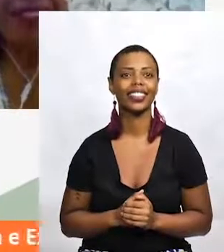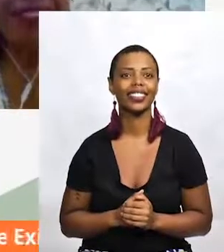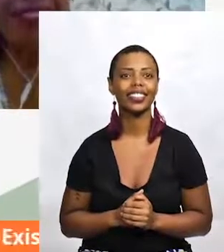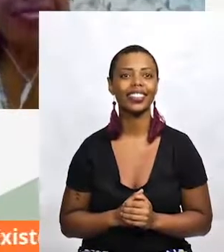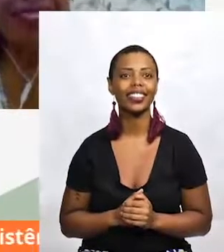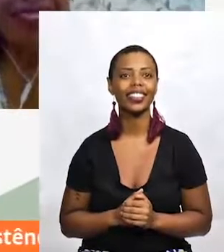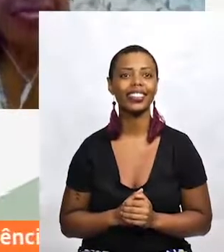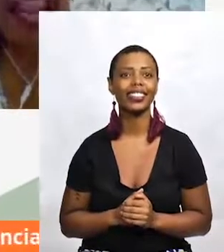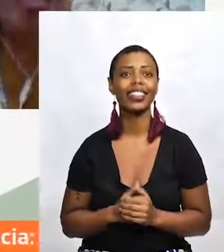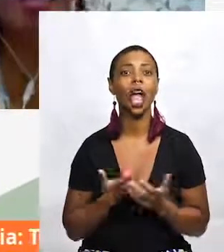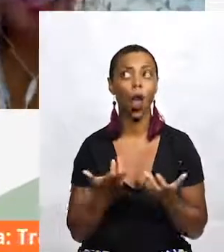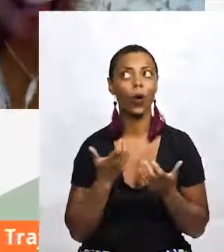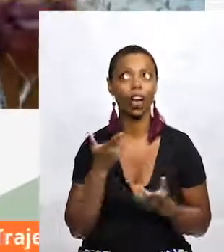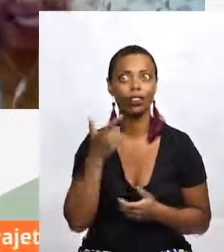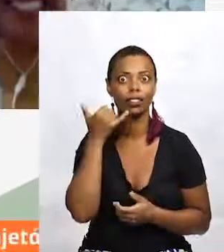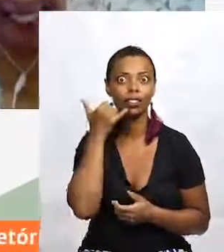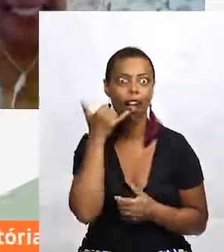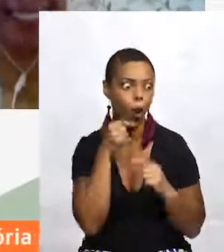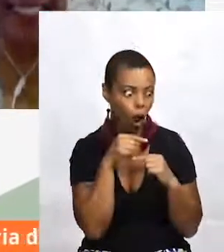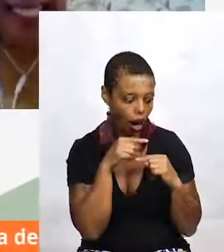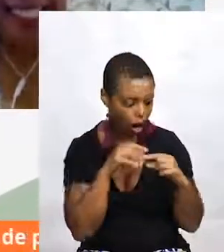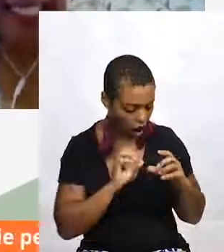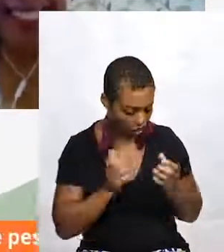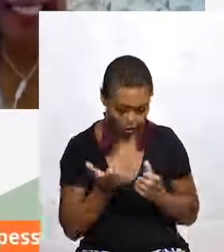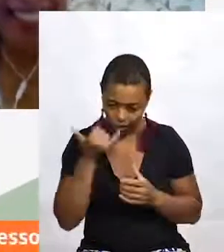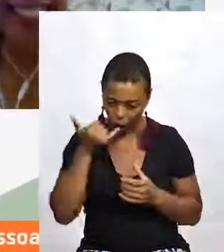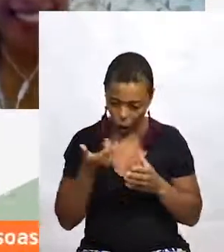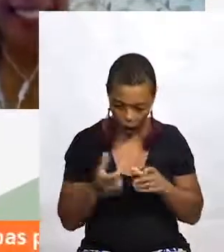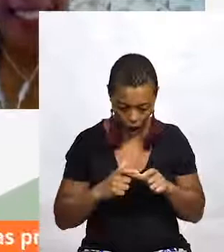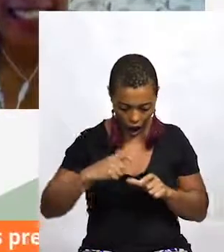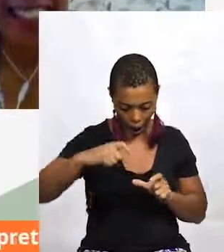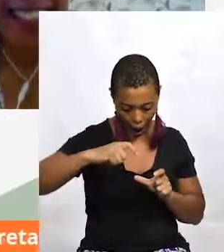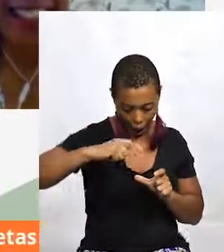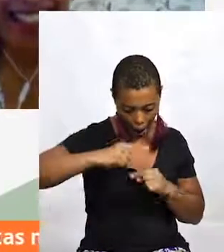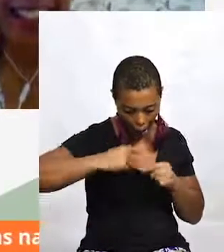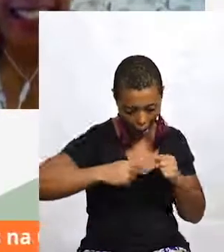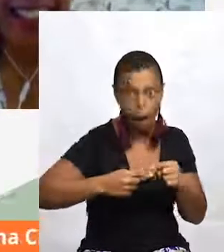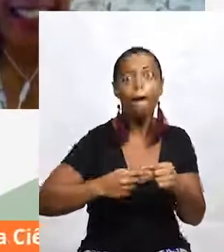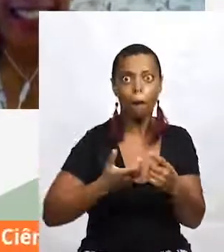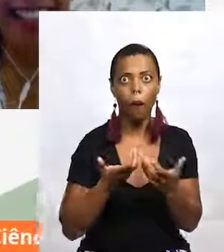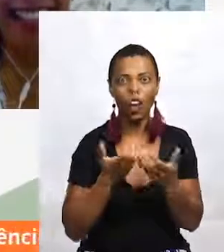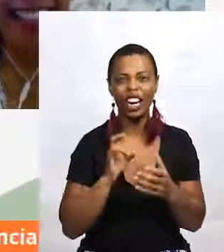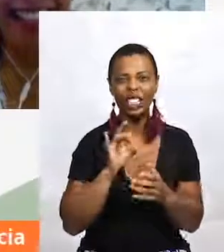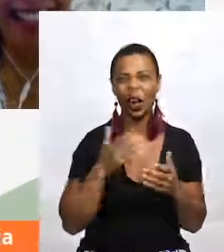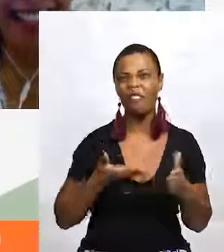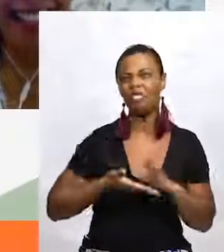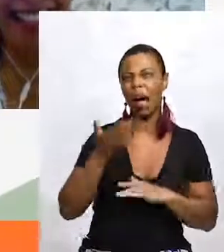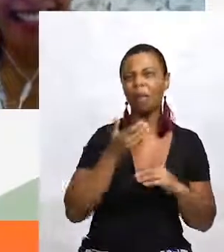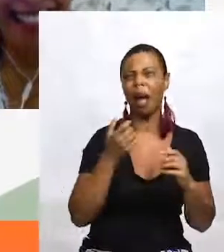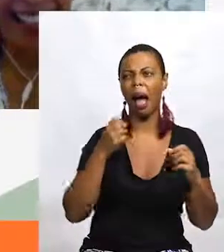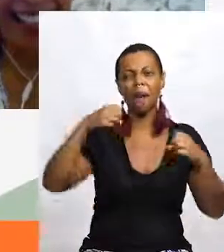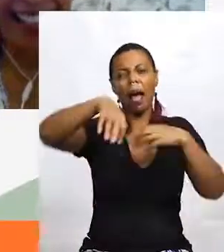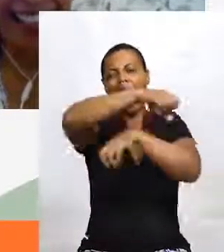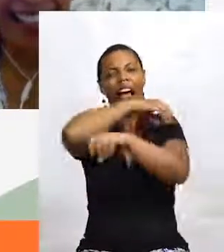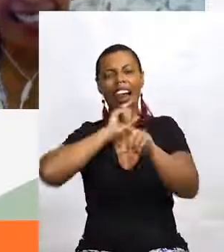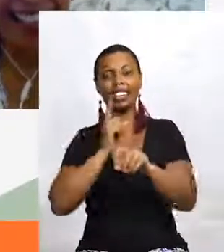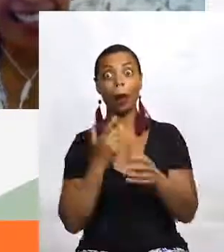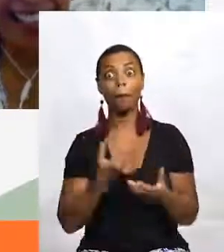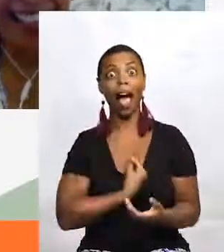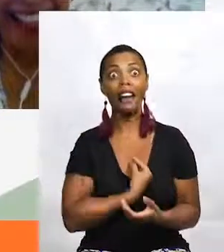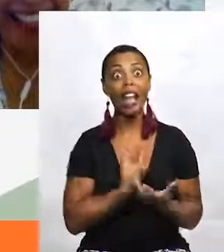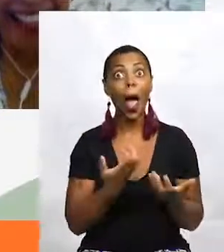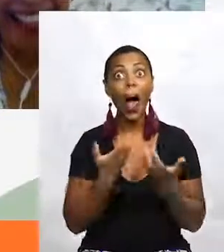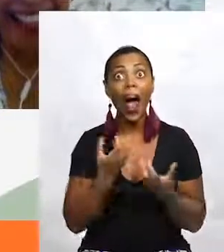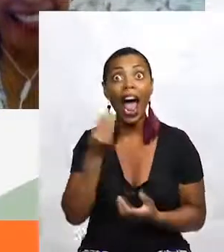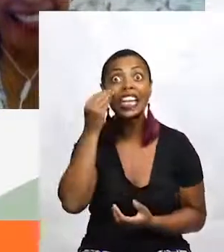Eu quero esse celular, já quero dizer que... Entendeu? Não é só para ir para balada, não, é para a vida. Quero você a primeira a testar. Pode